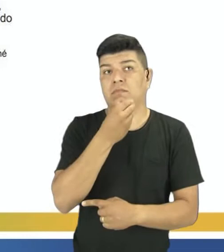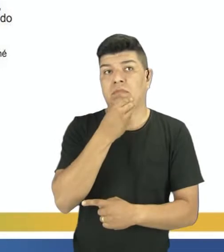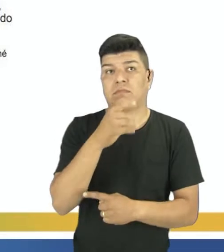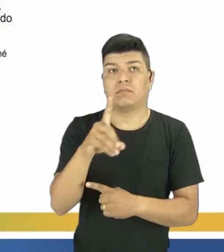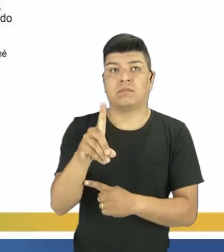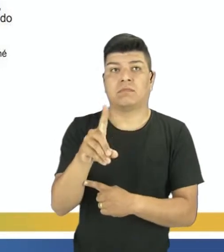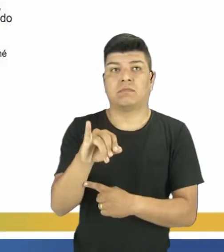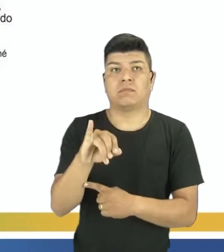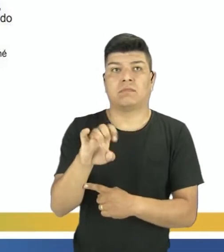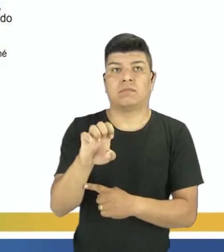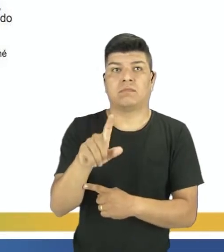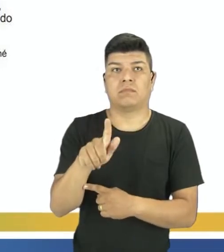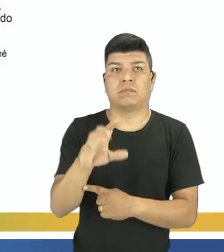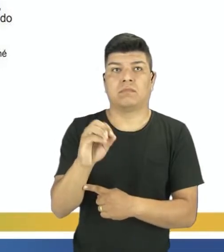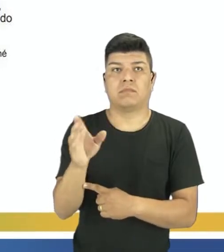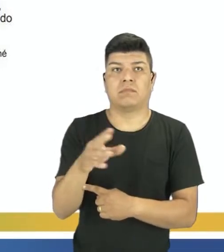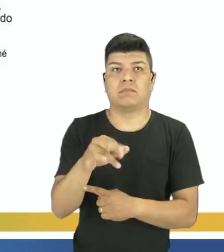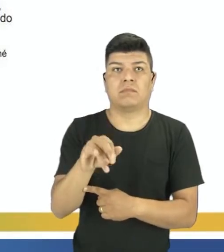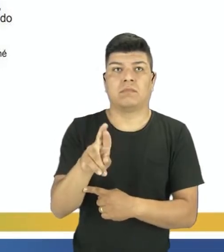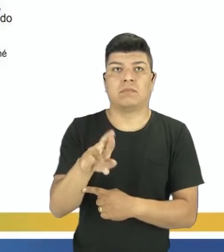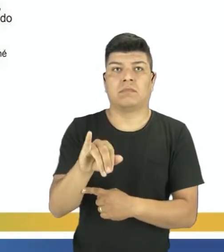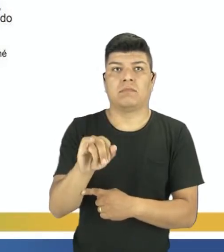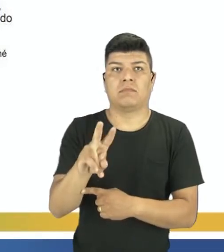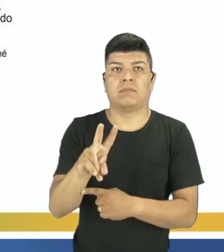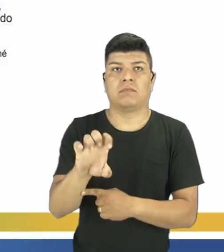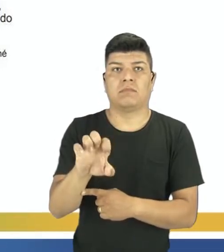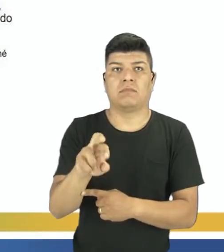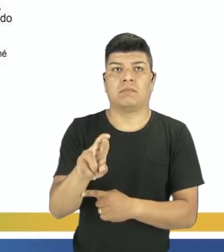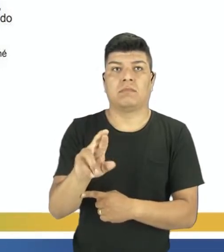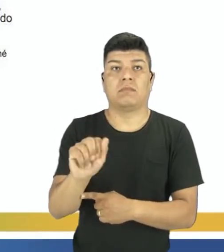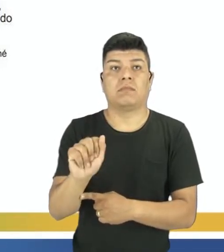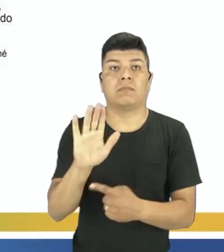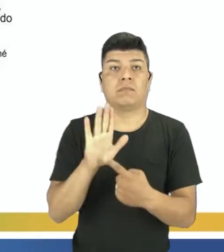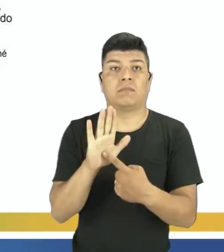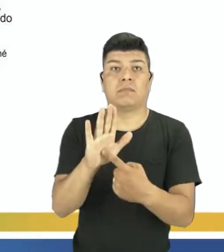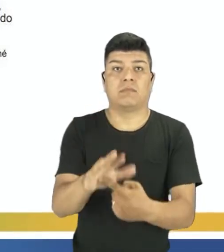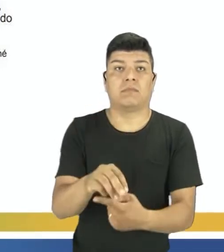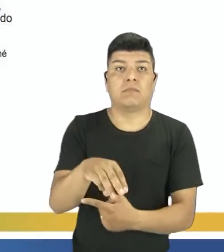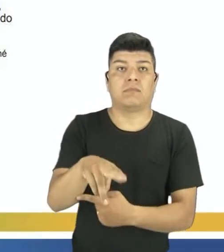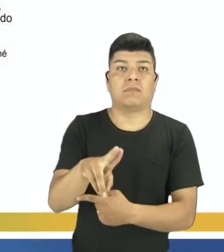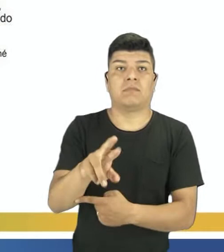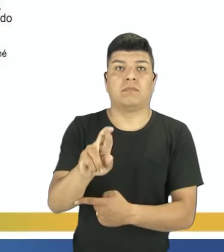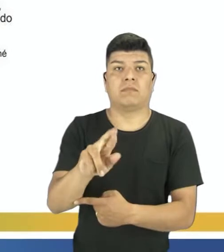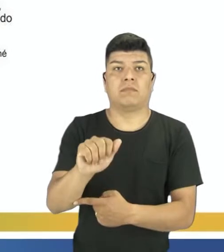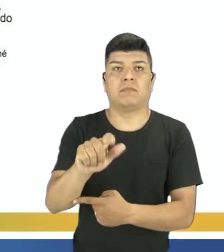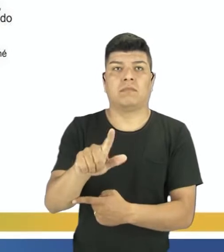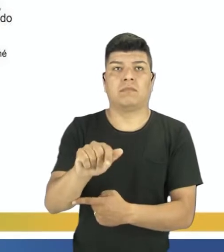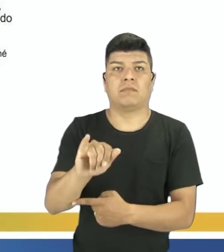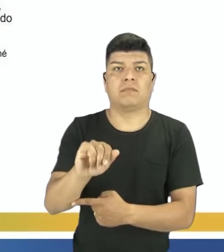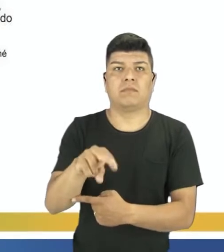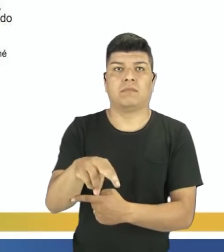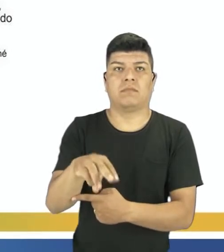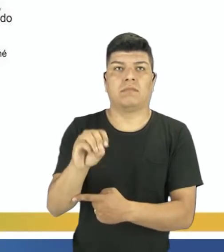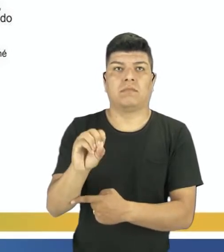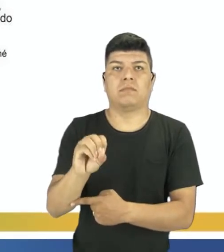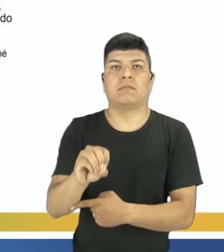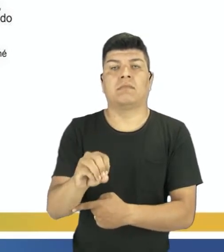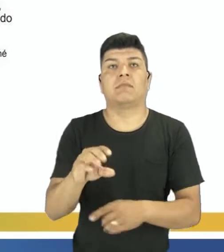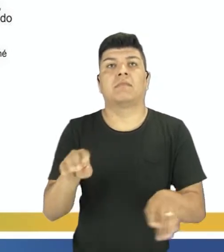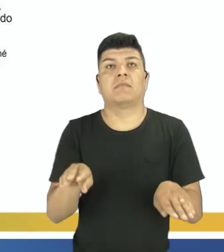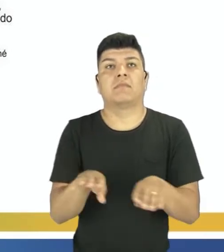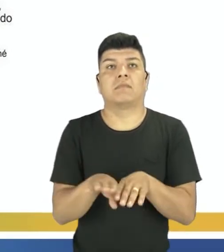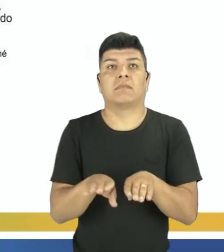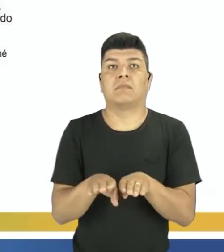que é O Mineiro, do Diego Rivera, representante do muralismo mexicano, pessoal. Na letra D,